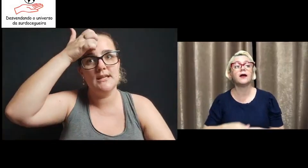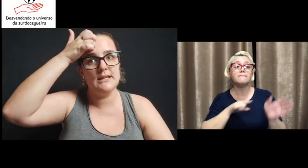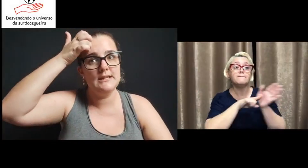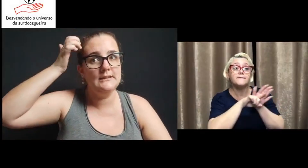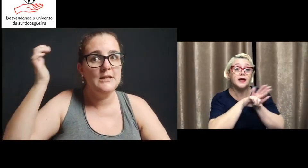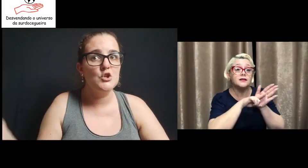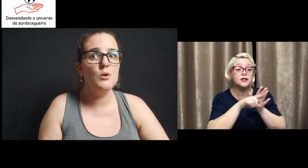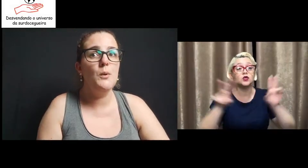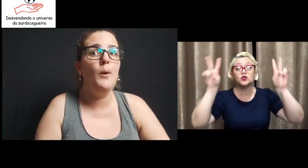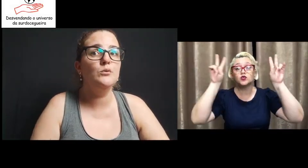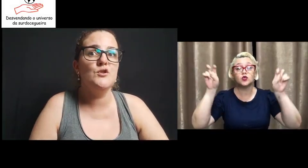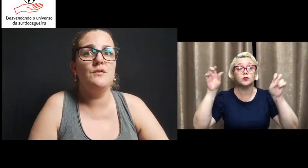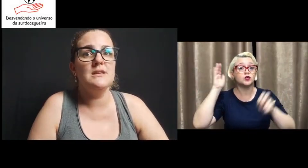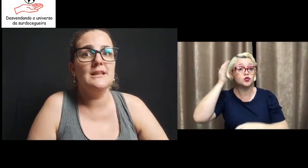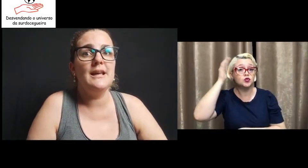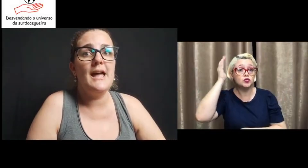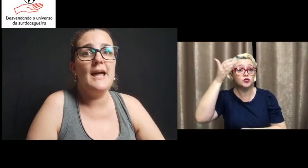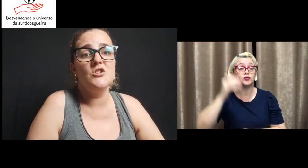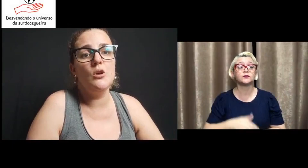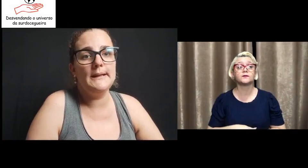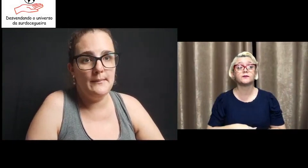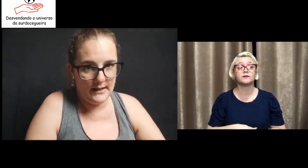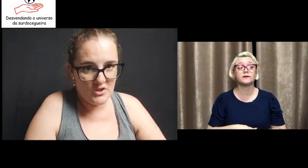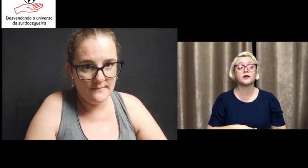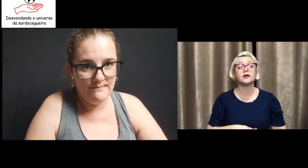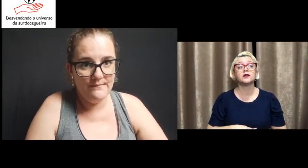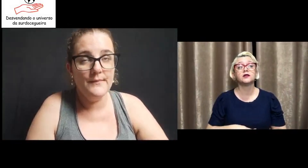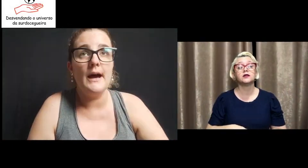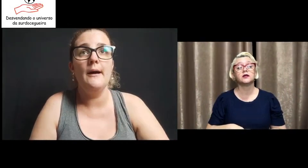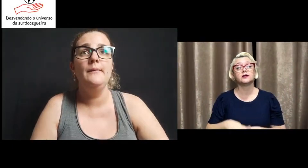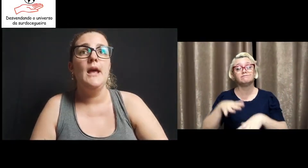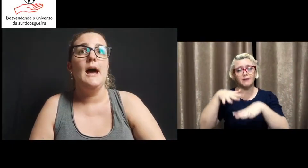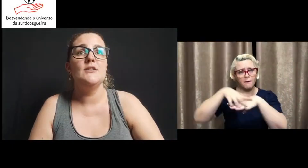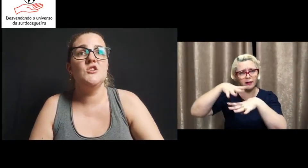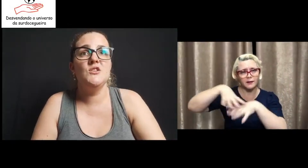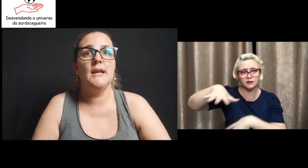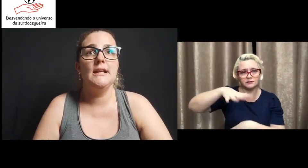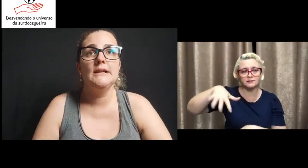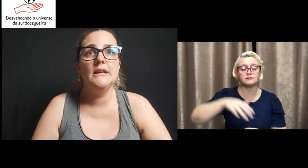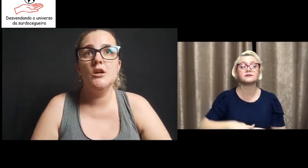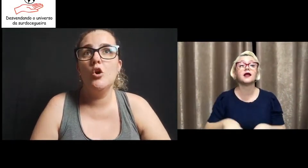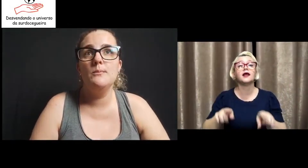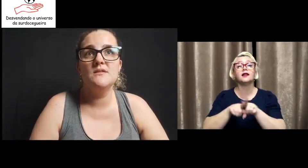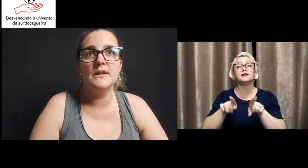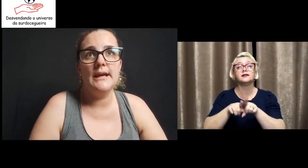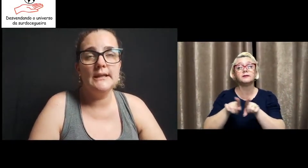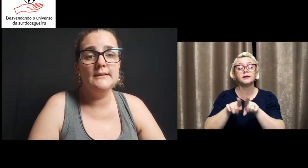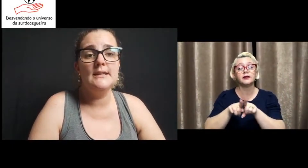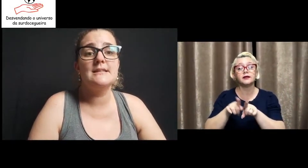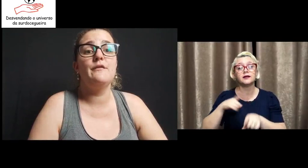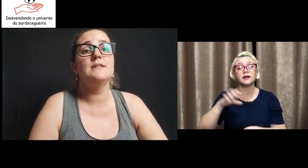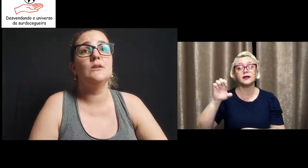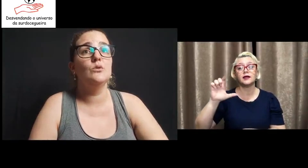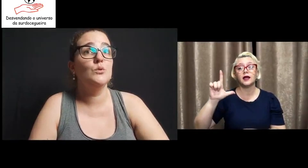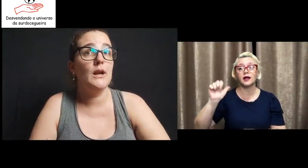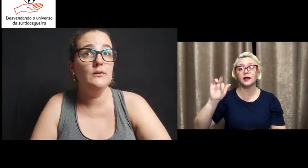surdo-cegueira sob o ponto de vista da etnomatemática, tá? A gente tem a Elaine Gomes Vilela, que